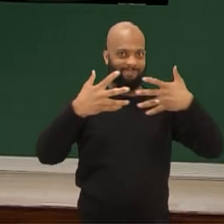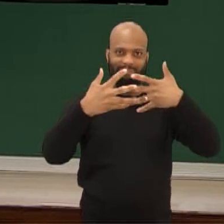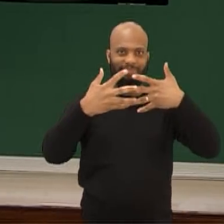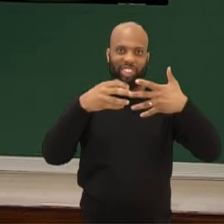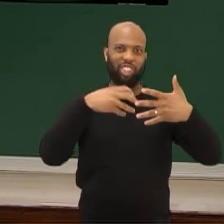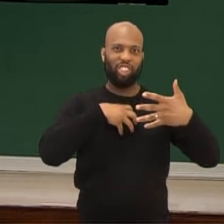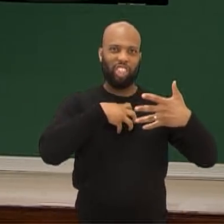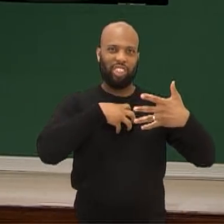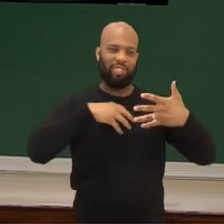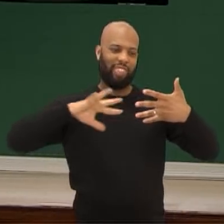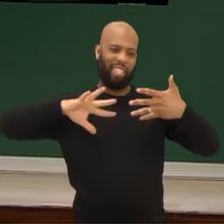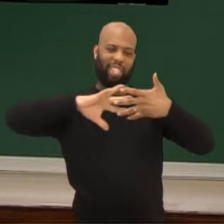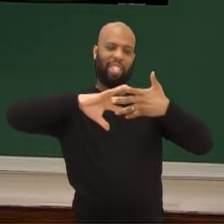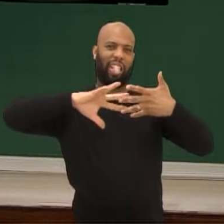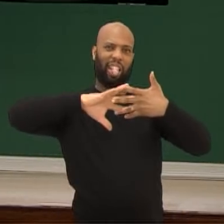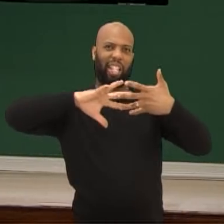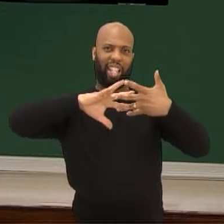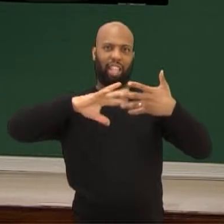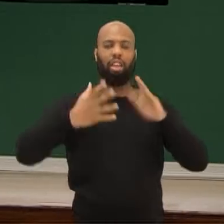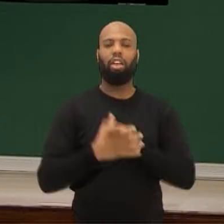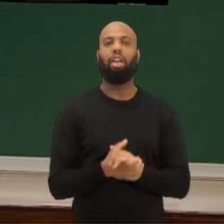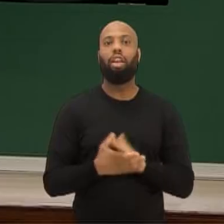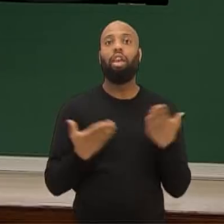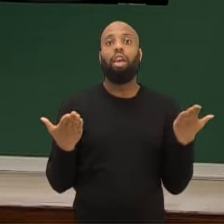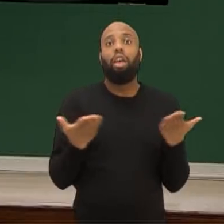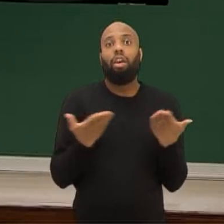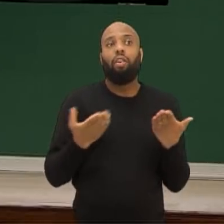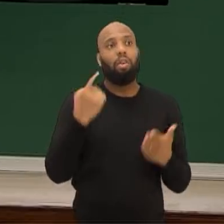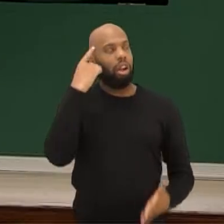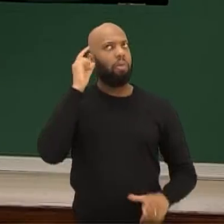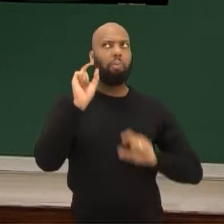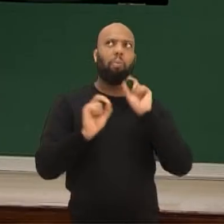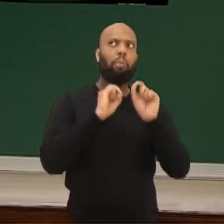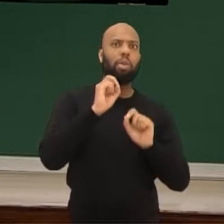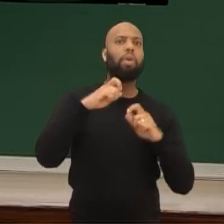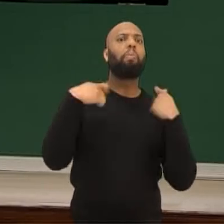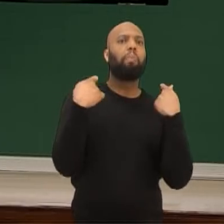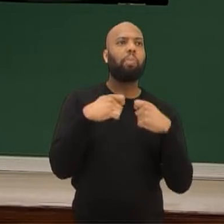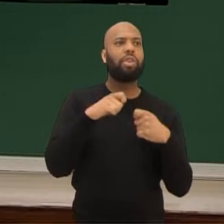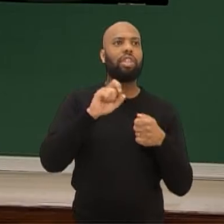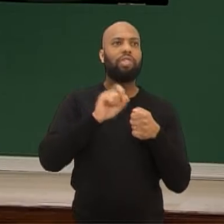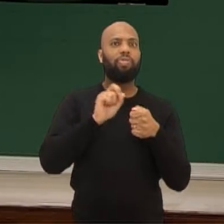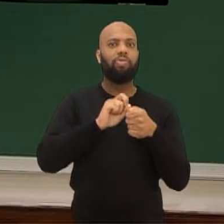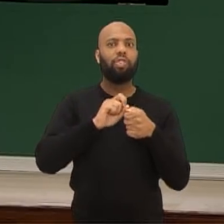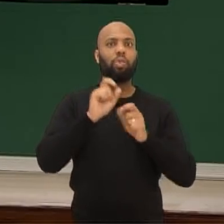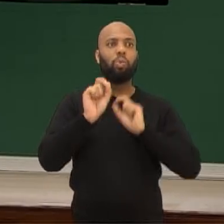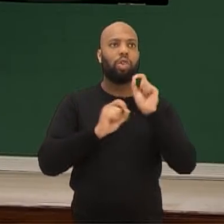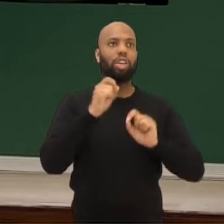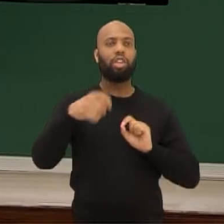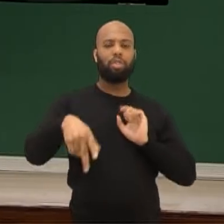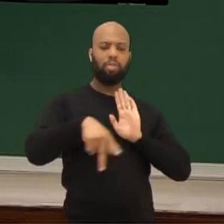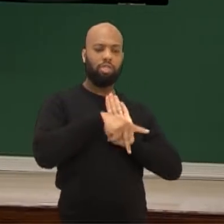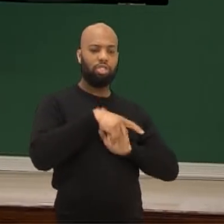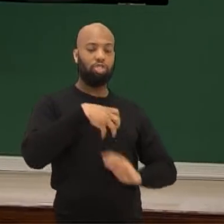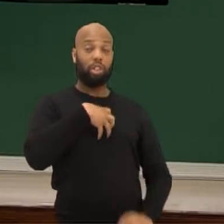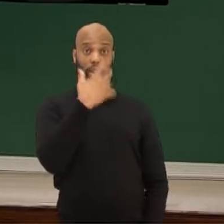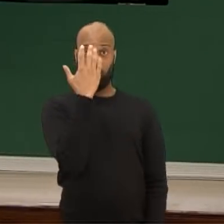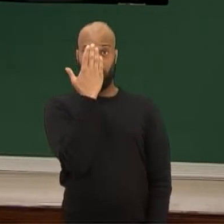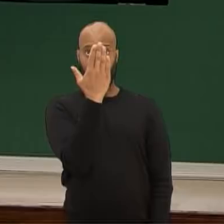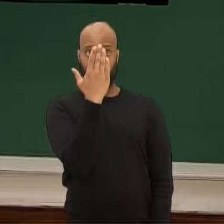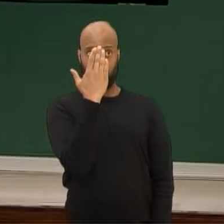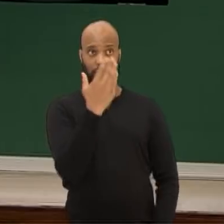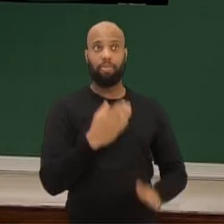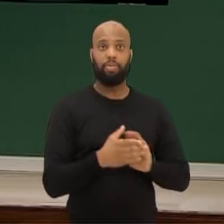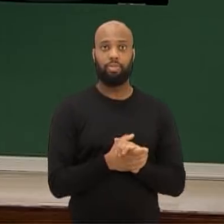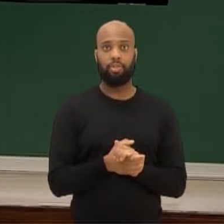sentido. Então, a gente pode deduzir que essa figura ela vai ter que ser refletida usando esse atalho.